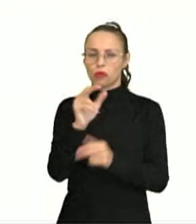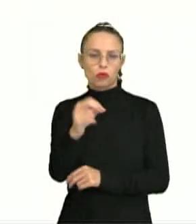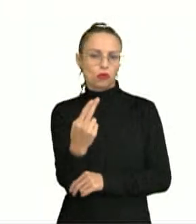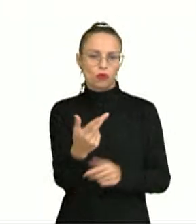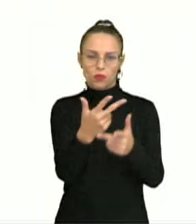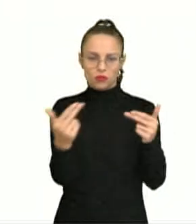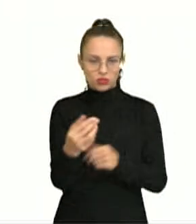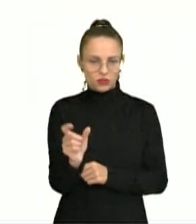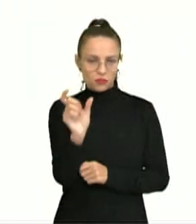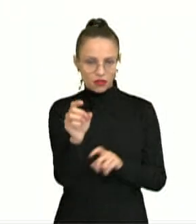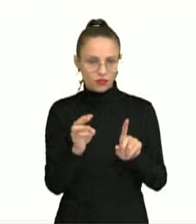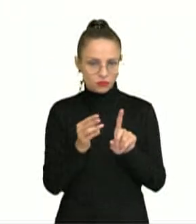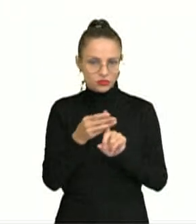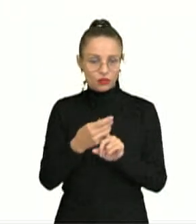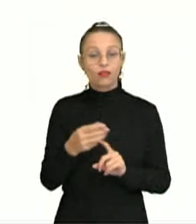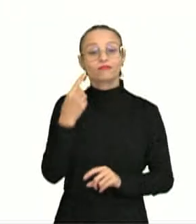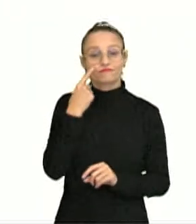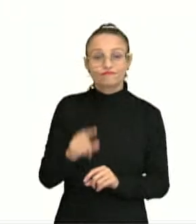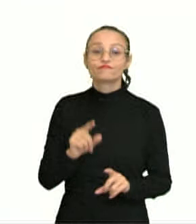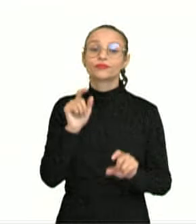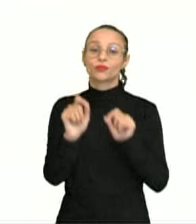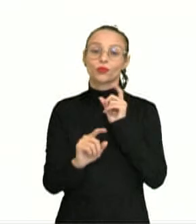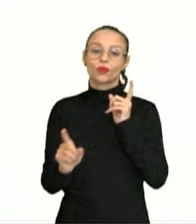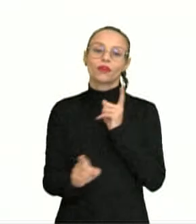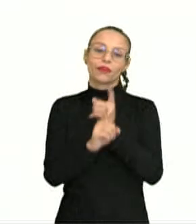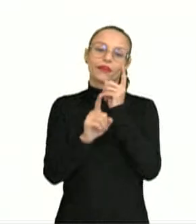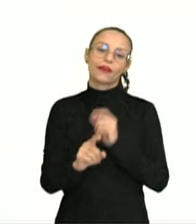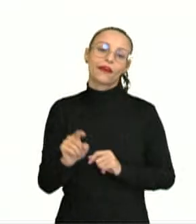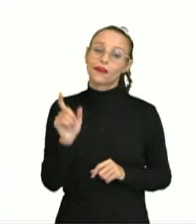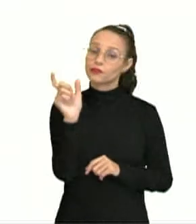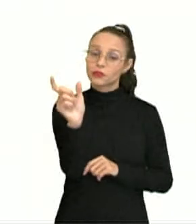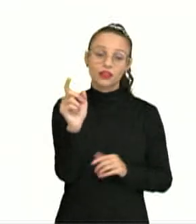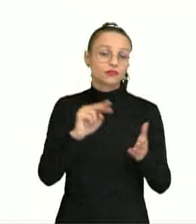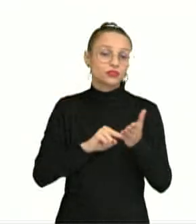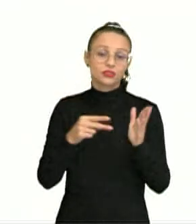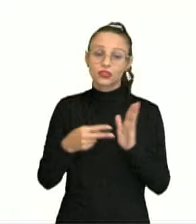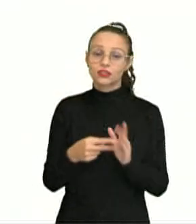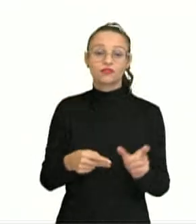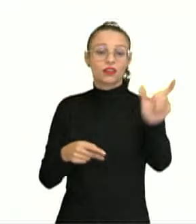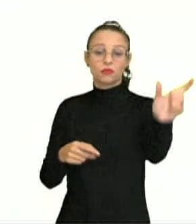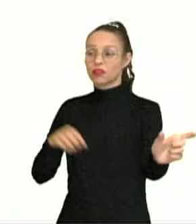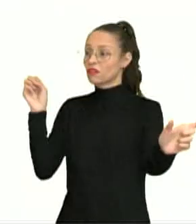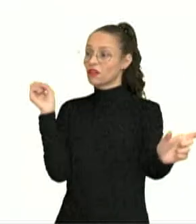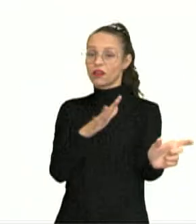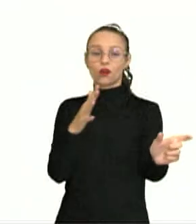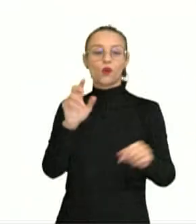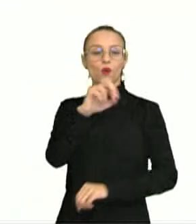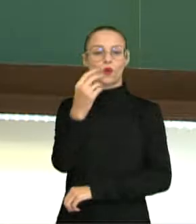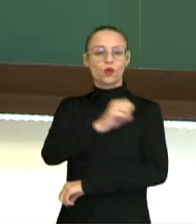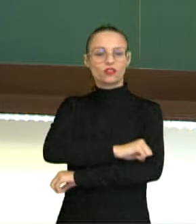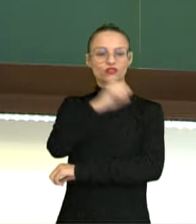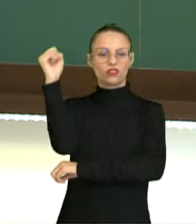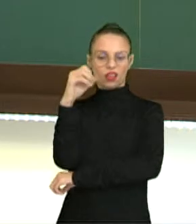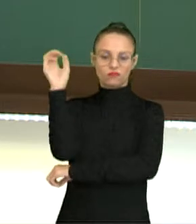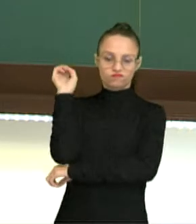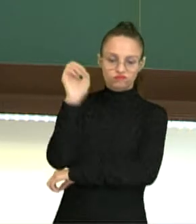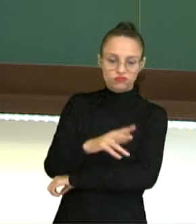palavra misteriosa, o que ele descobre? Ele descobre que é simplesmente atirar pela janela.